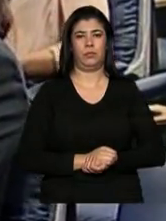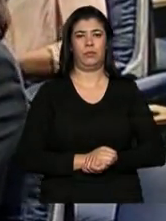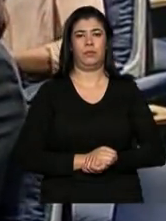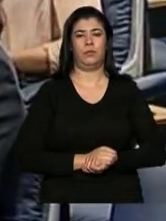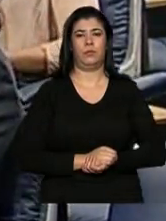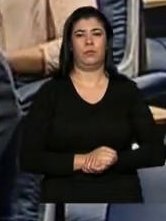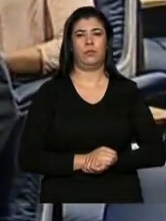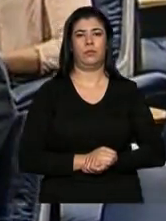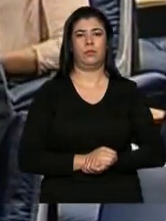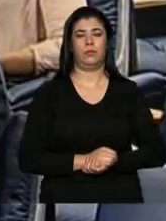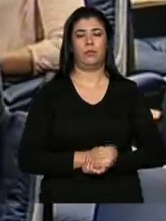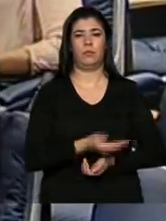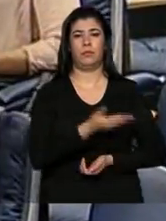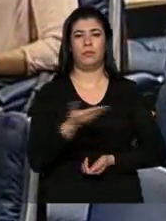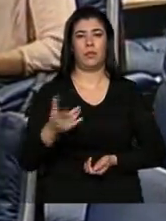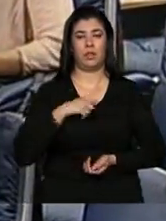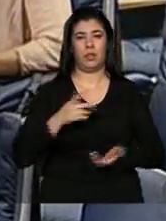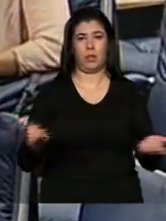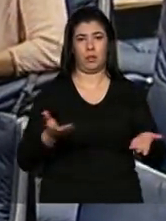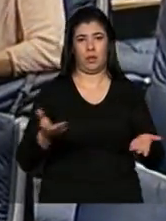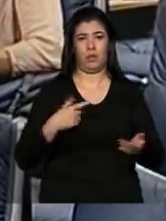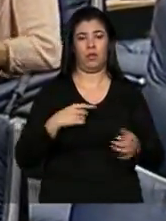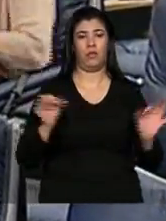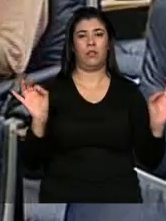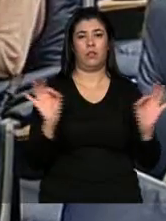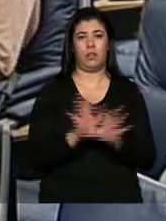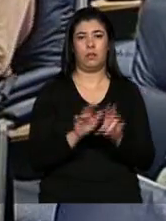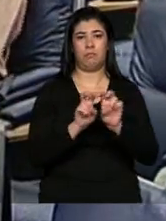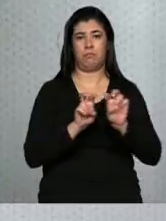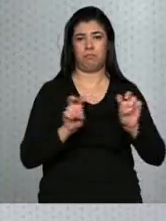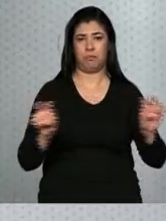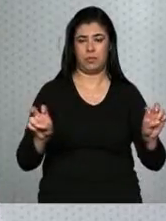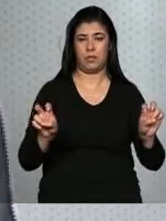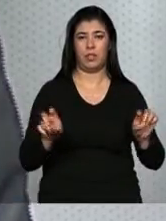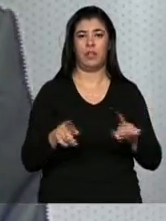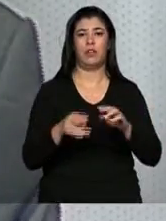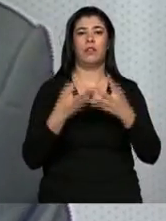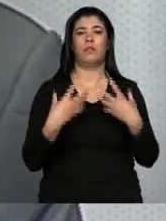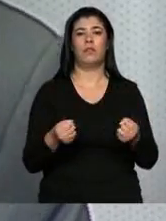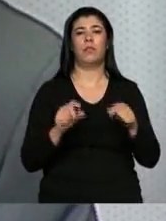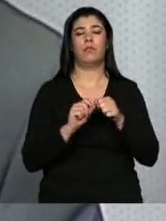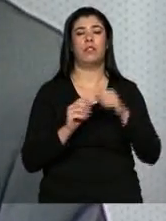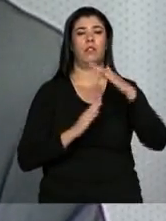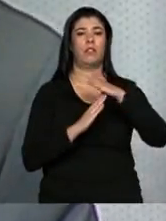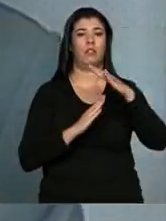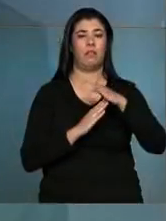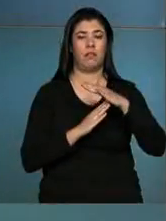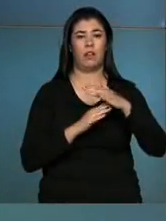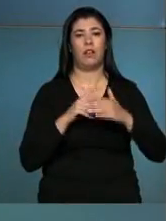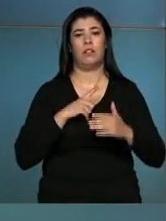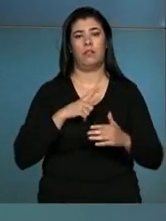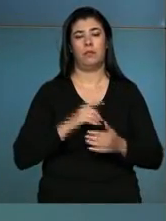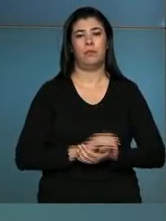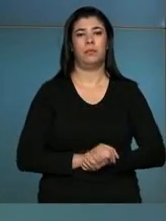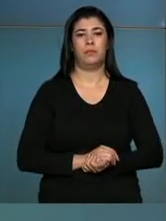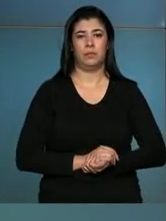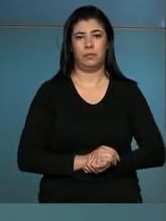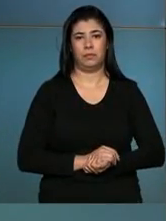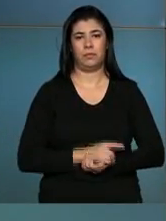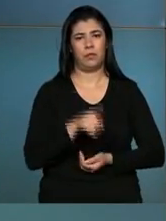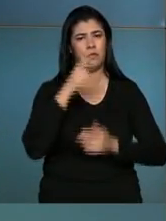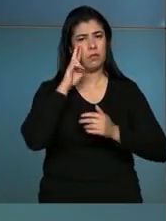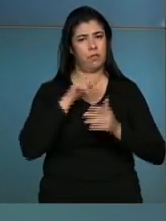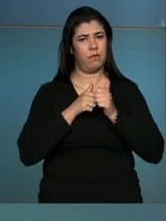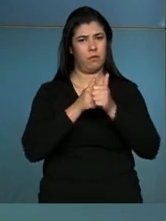todos senhoras e senhores neste momento desfaz-se a mesa de honra Vamos fazer um pequeno intervalo de no máximo 10 minutos você